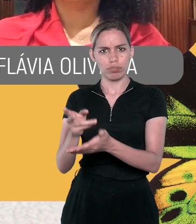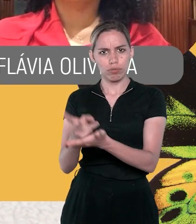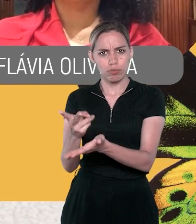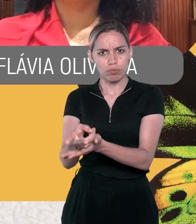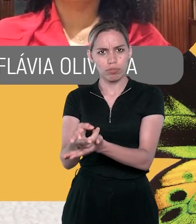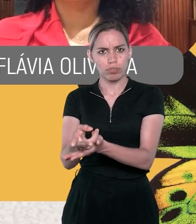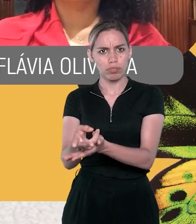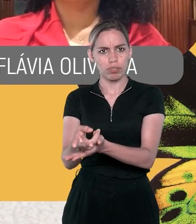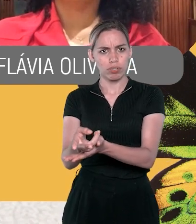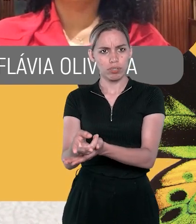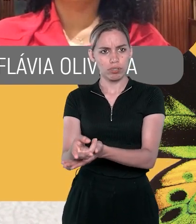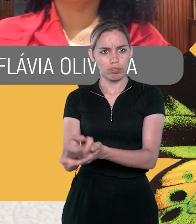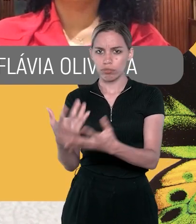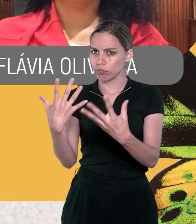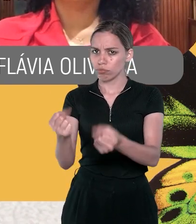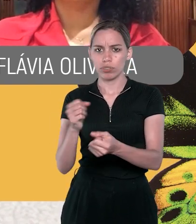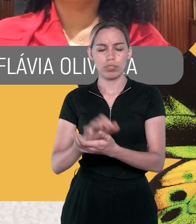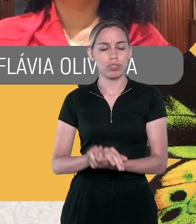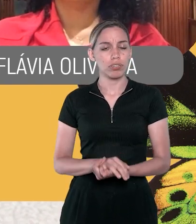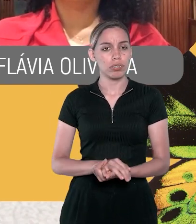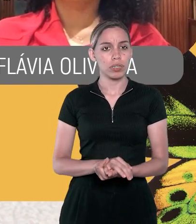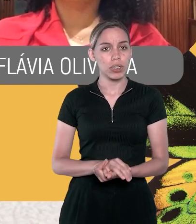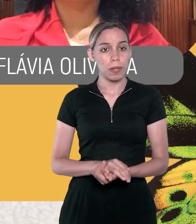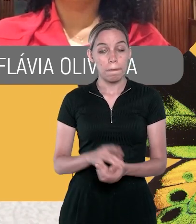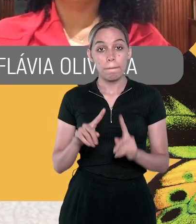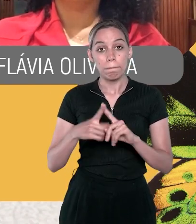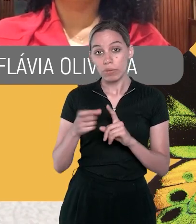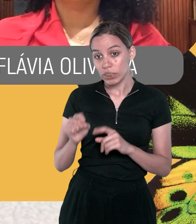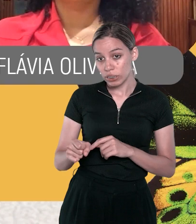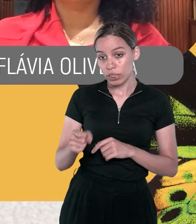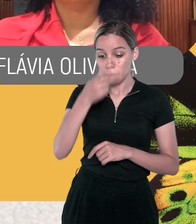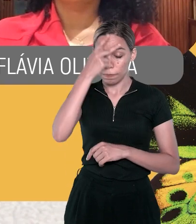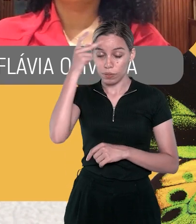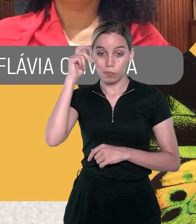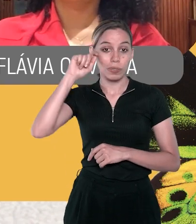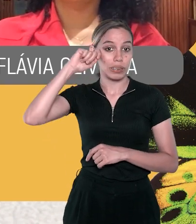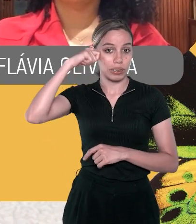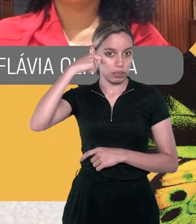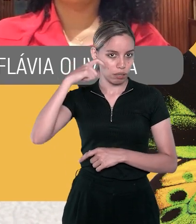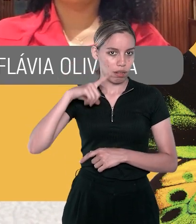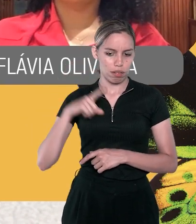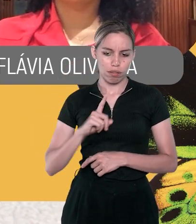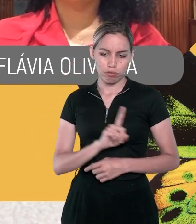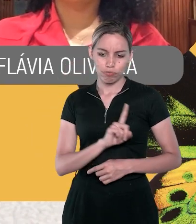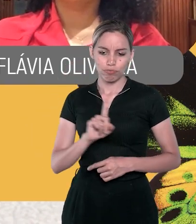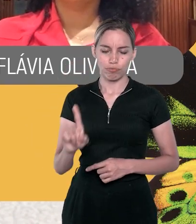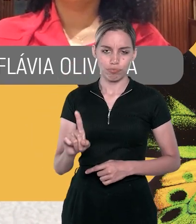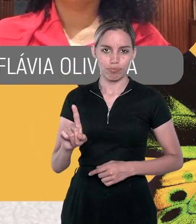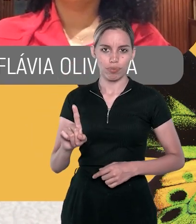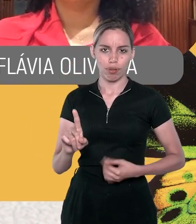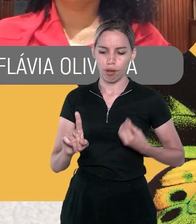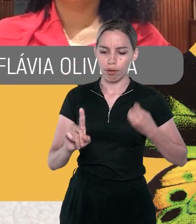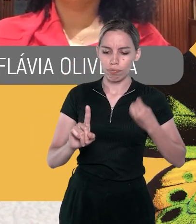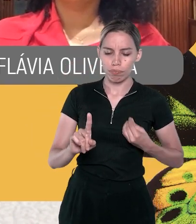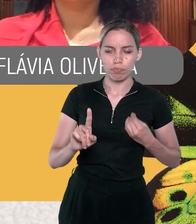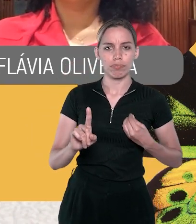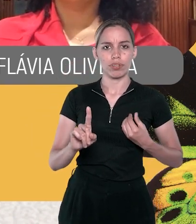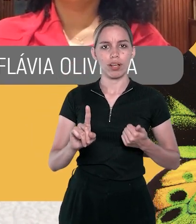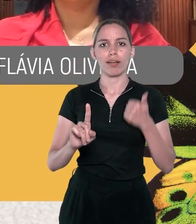vai trazendo os negros para a sala de aula, dando voz a eles e visibilidade,